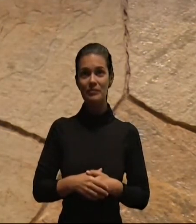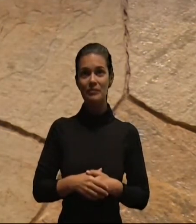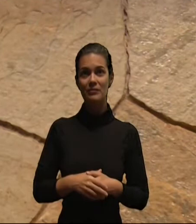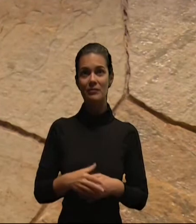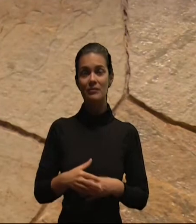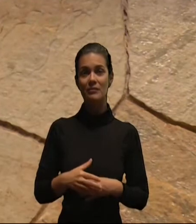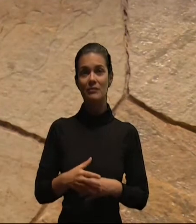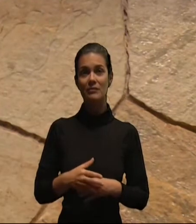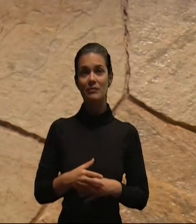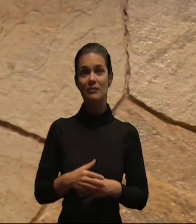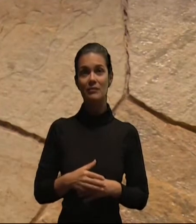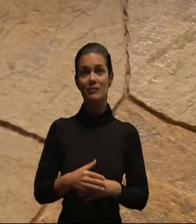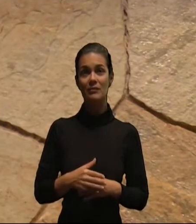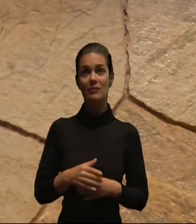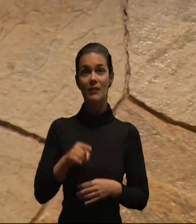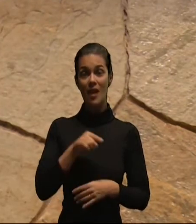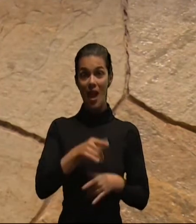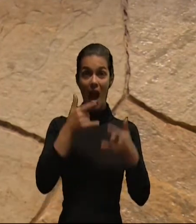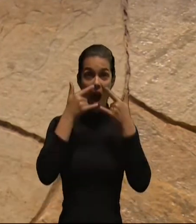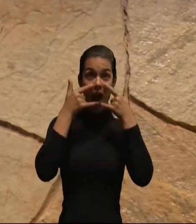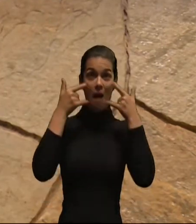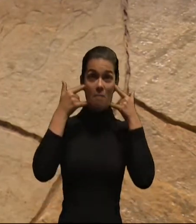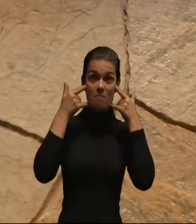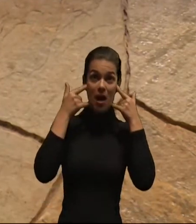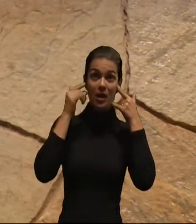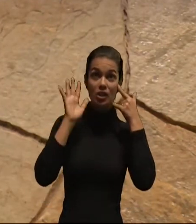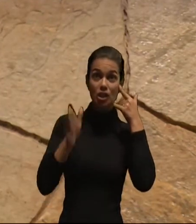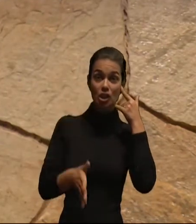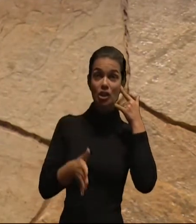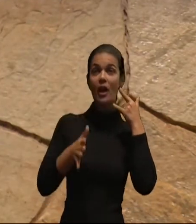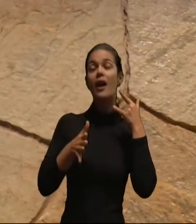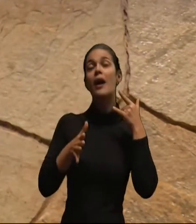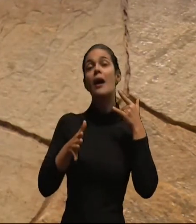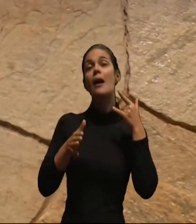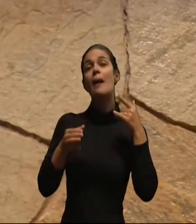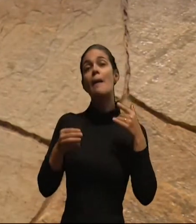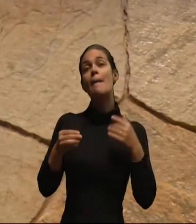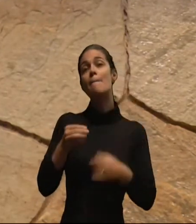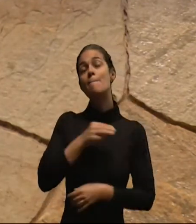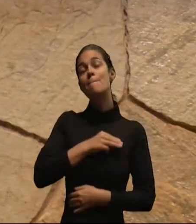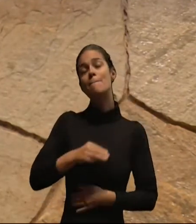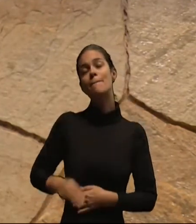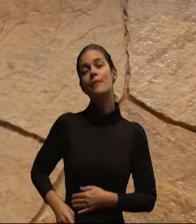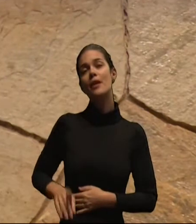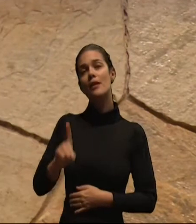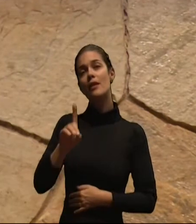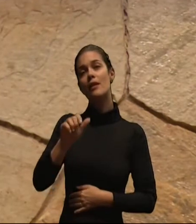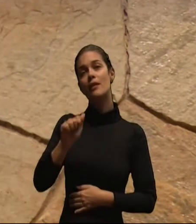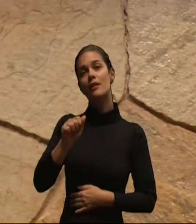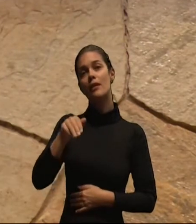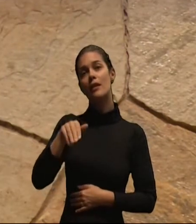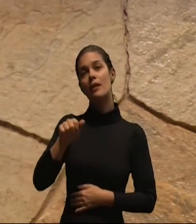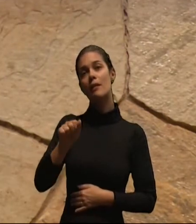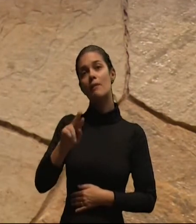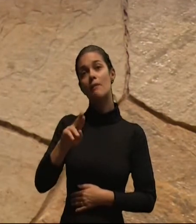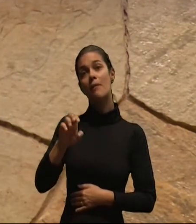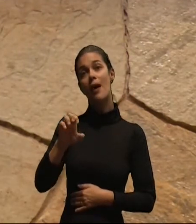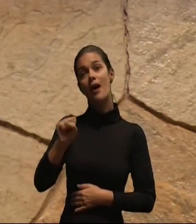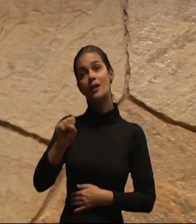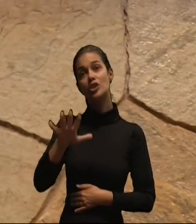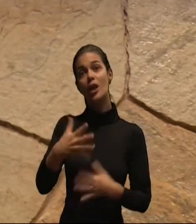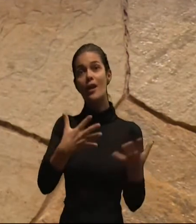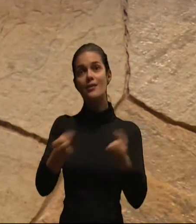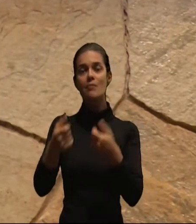da ministra Damares. Nós estamos aqui em Brasília e nós estamos atentos, nós estamos orando pelo que se passa